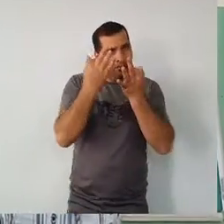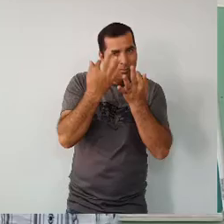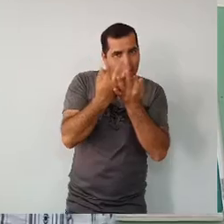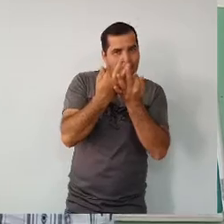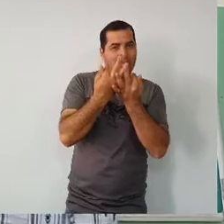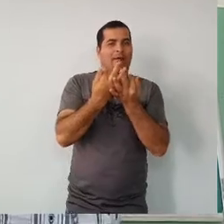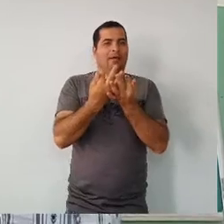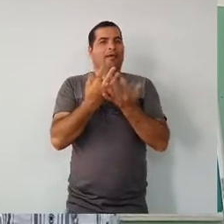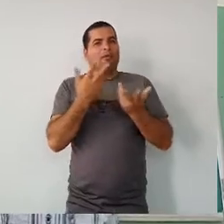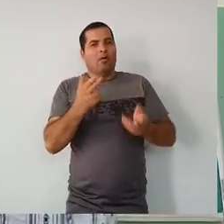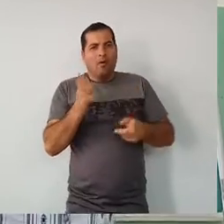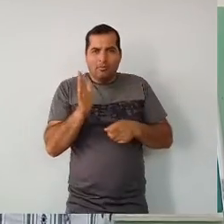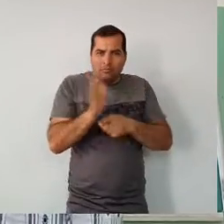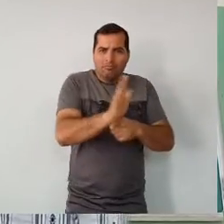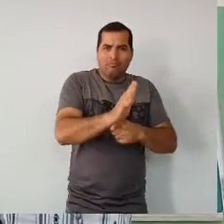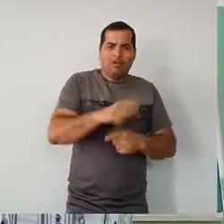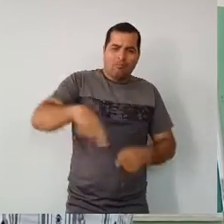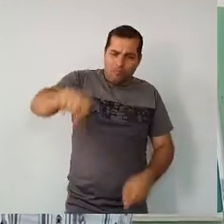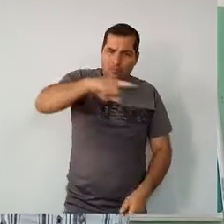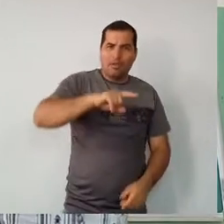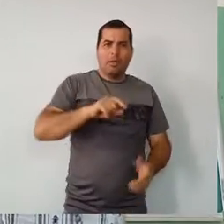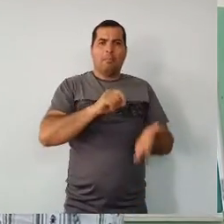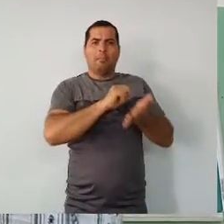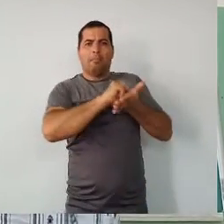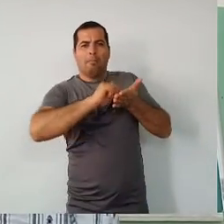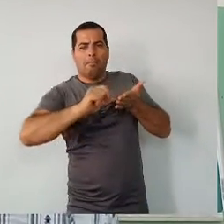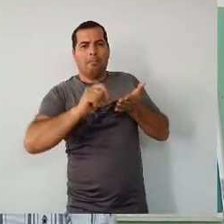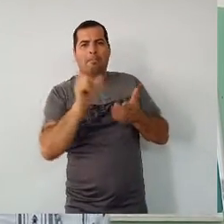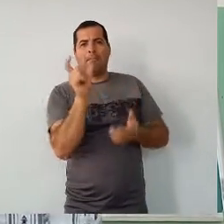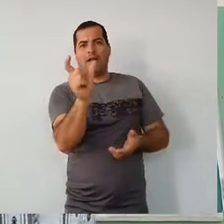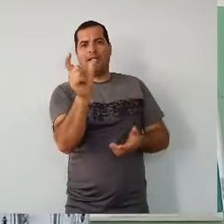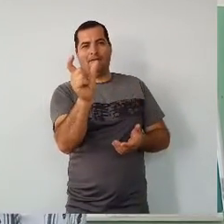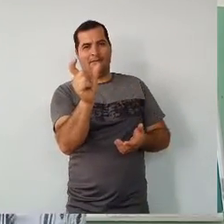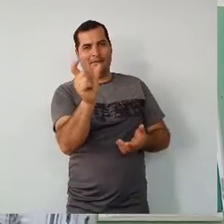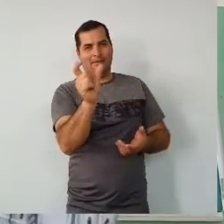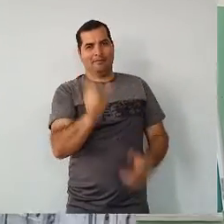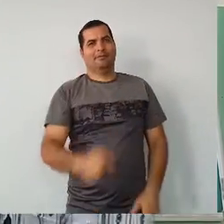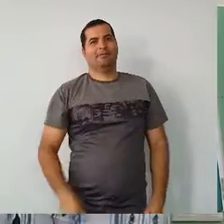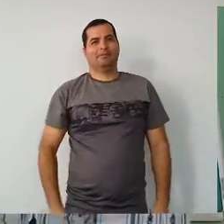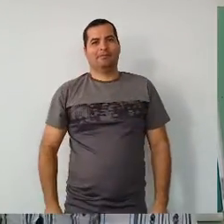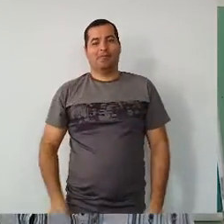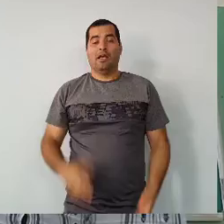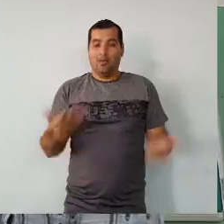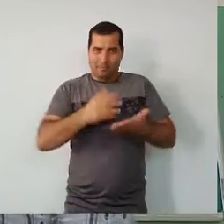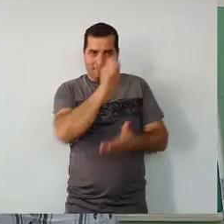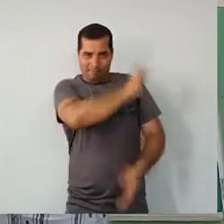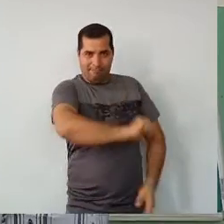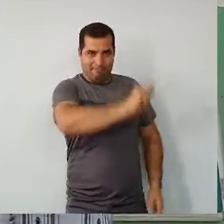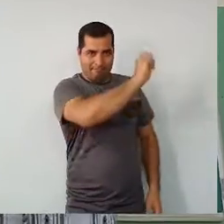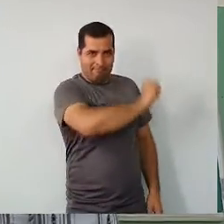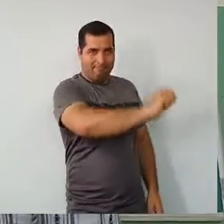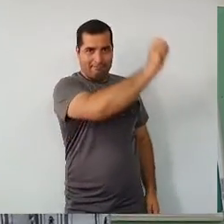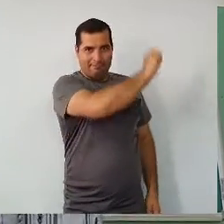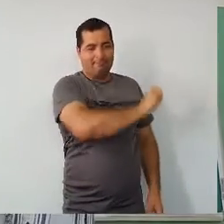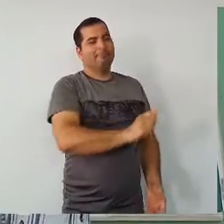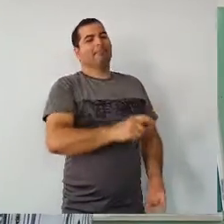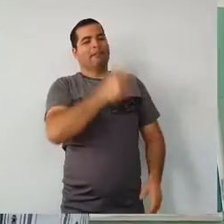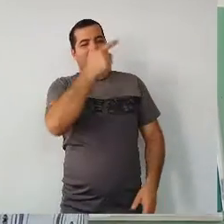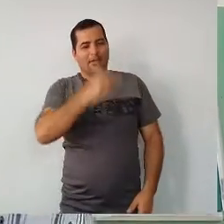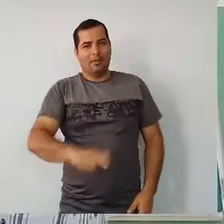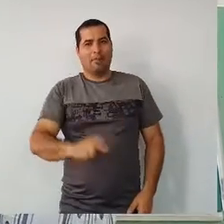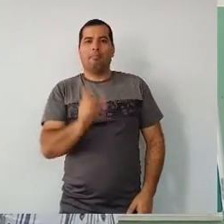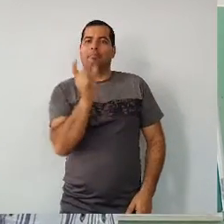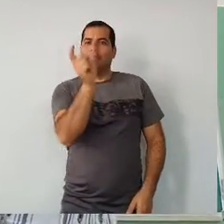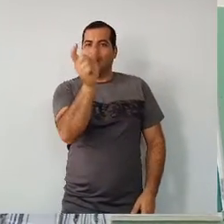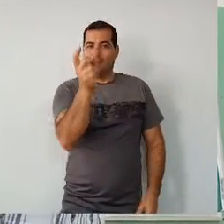famílias, elas nos ajudam a escrever as palavras. Agora, eu vou apagar aqui e eu vou